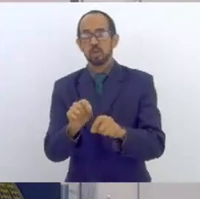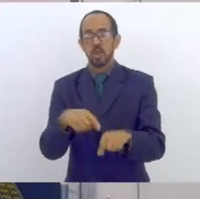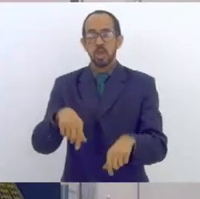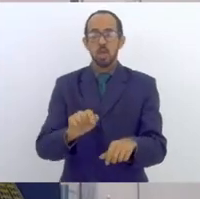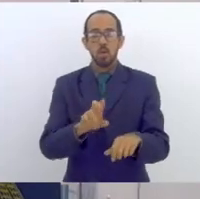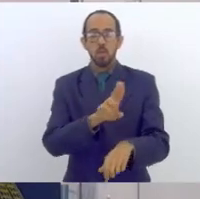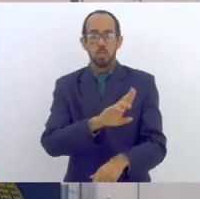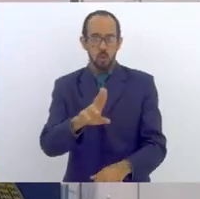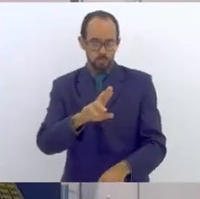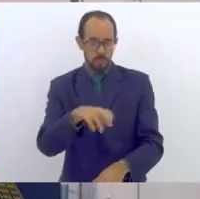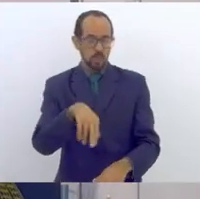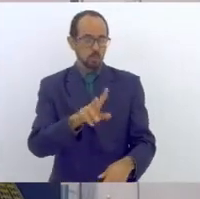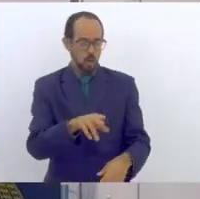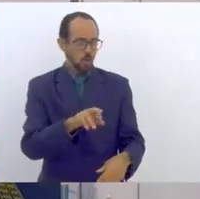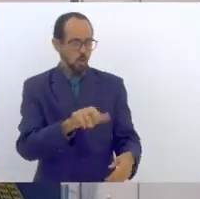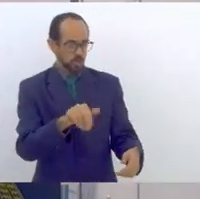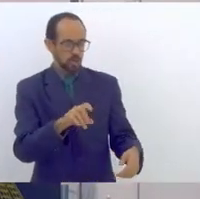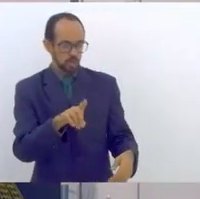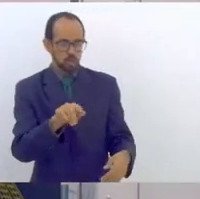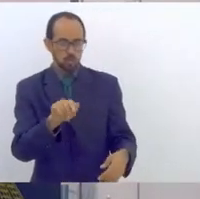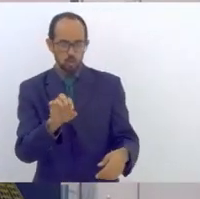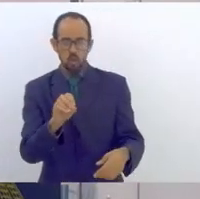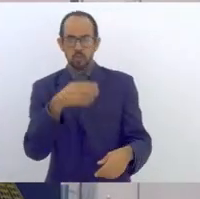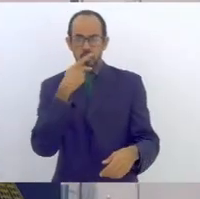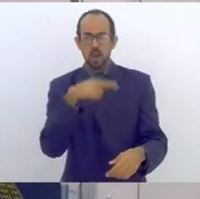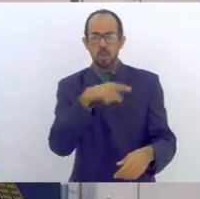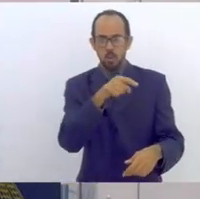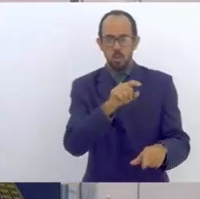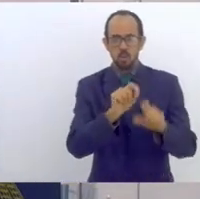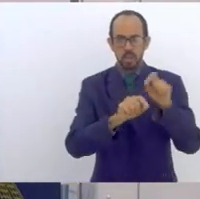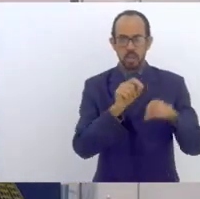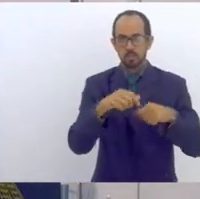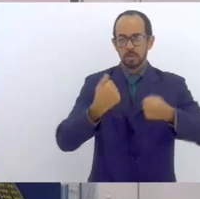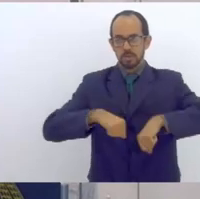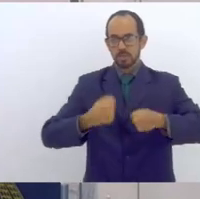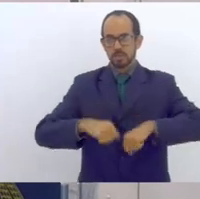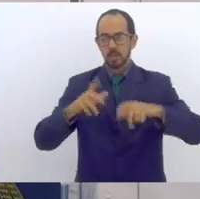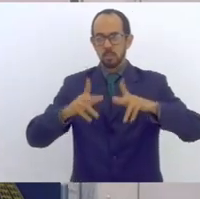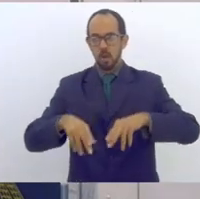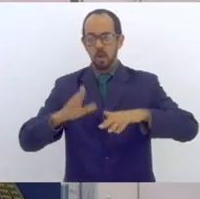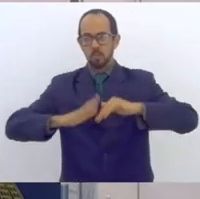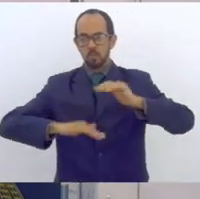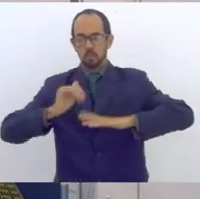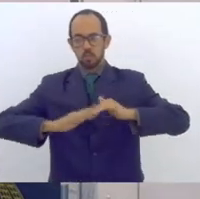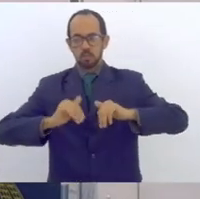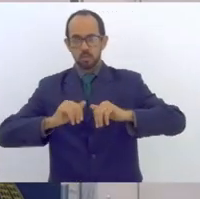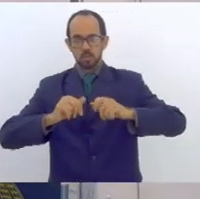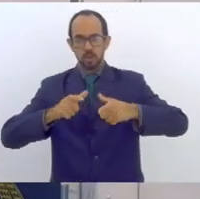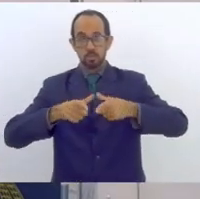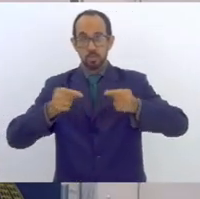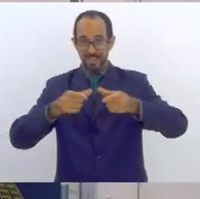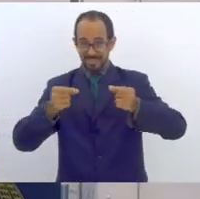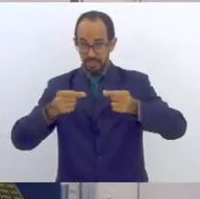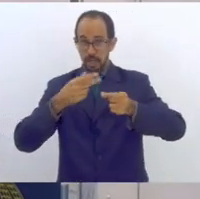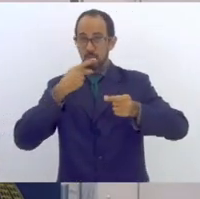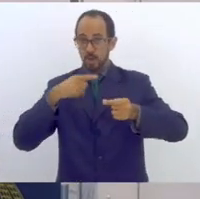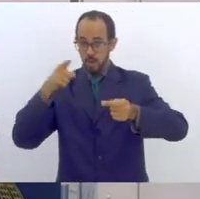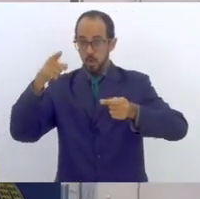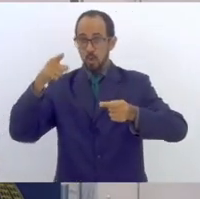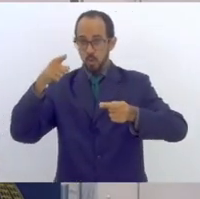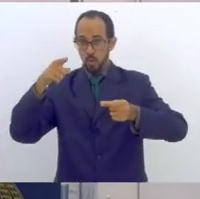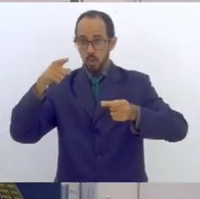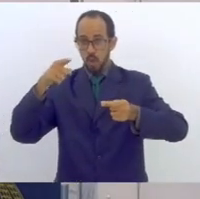estadual Rodrigo Amorim citou tem que vir de acordo com o que vem de Brasília e Brasília a lei orgânica Nacional